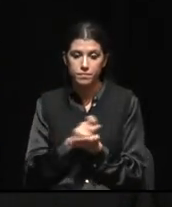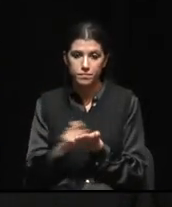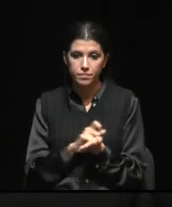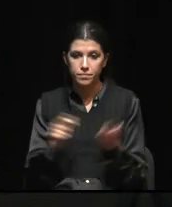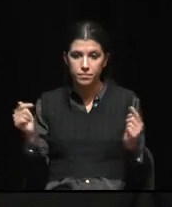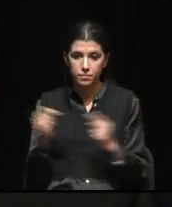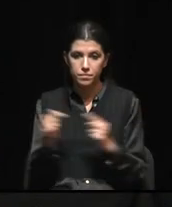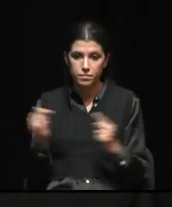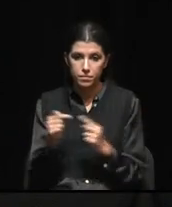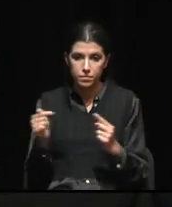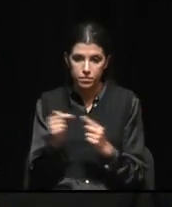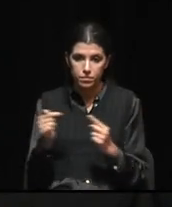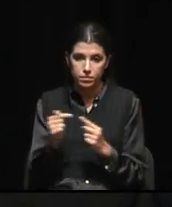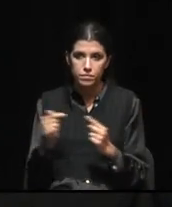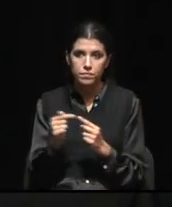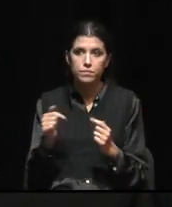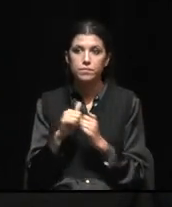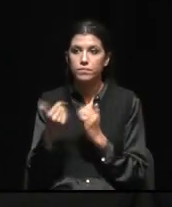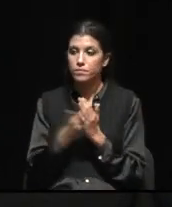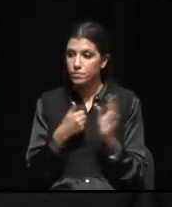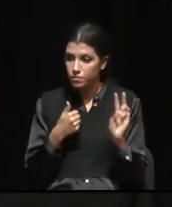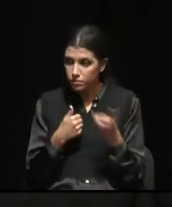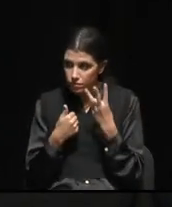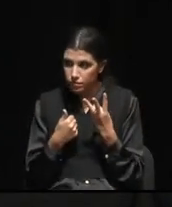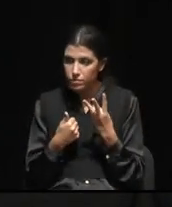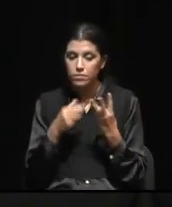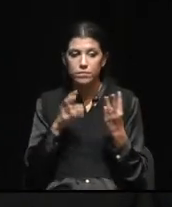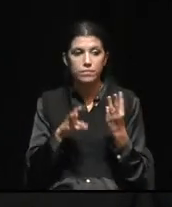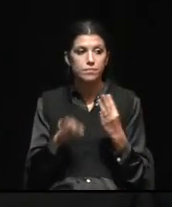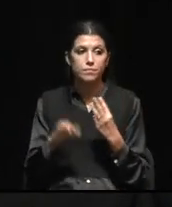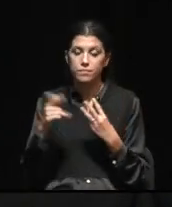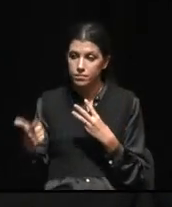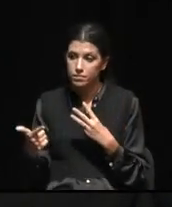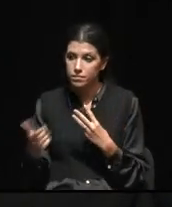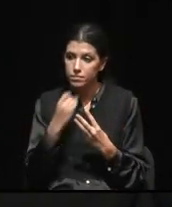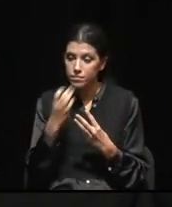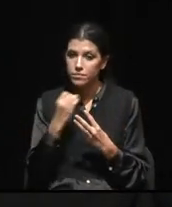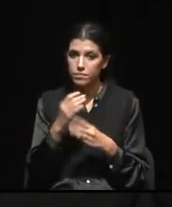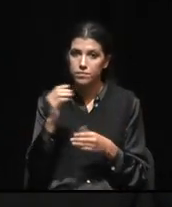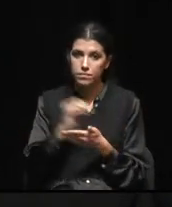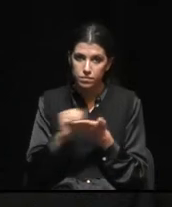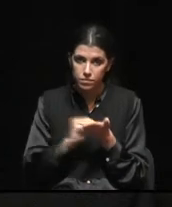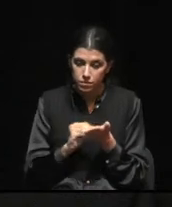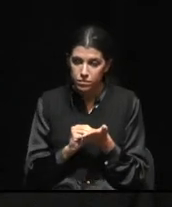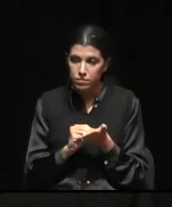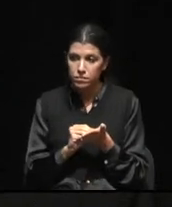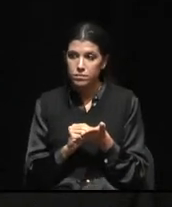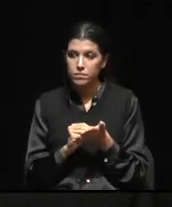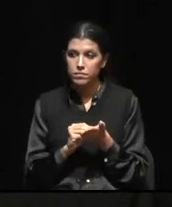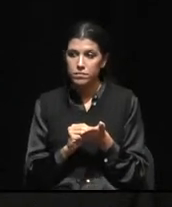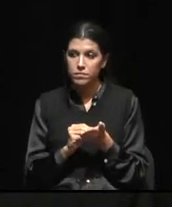do CDs das três três documentos declaração de voto escrita do mpt declaração de voto escrita do